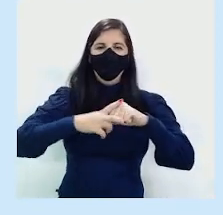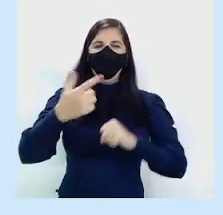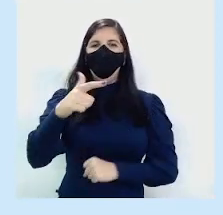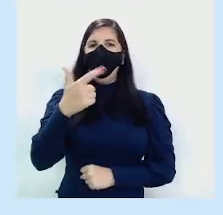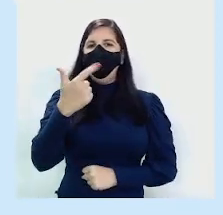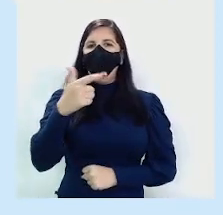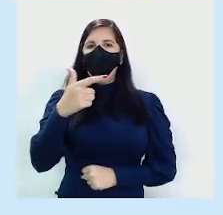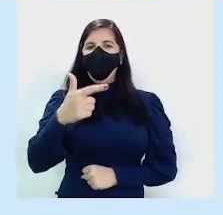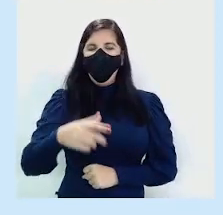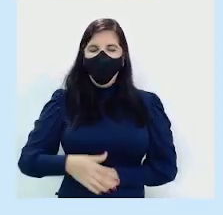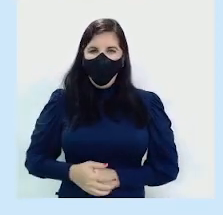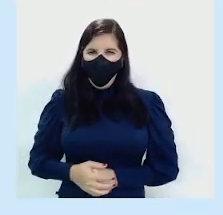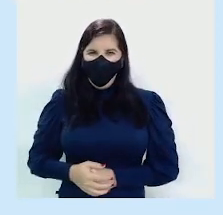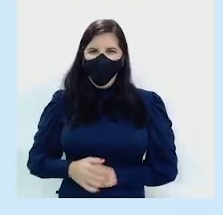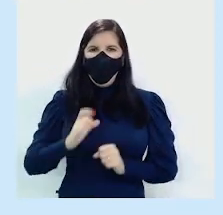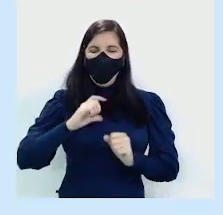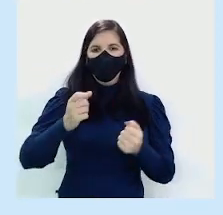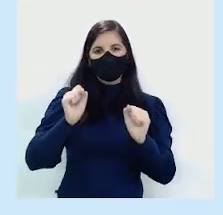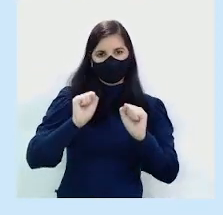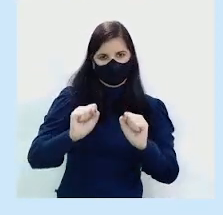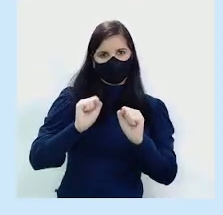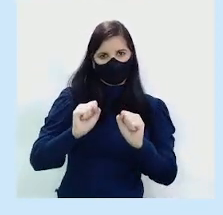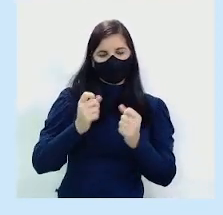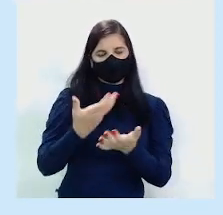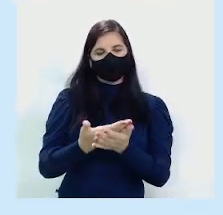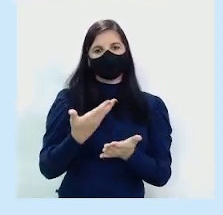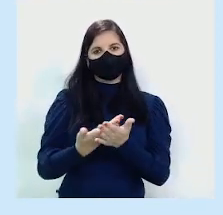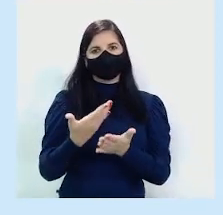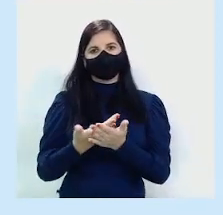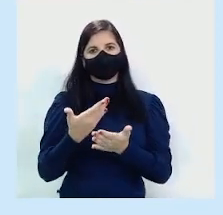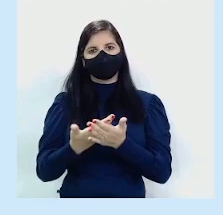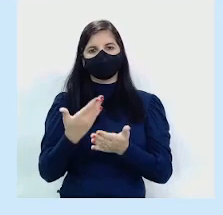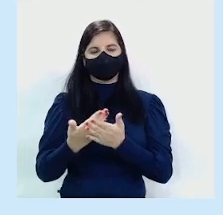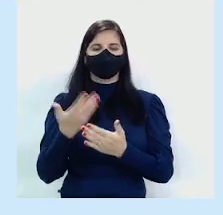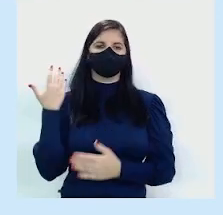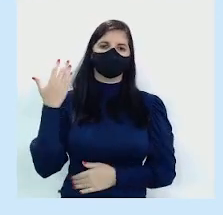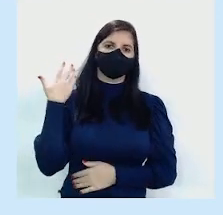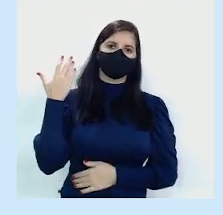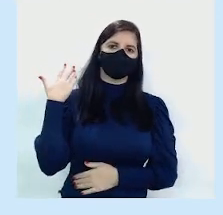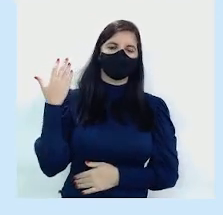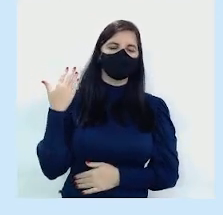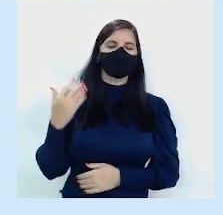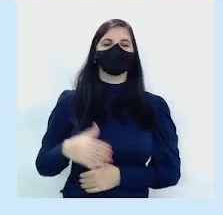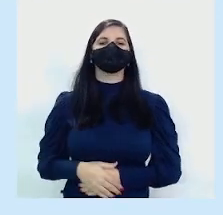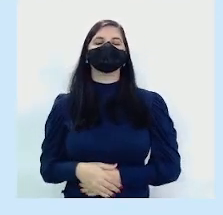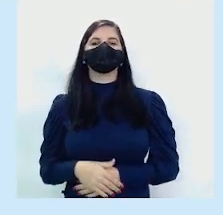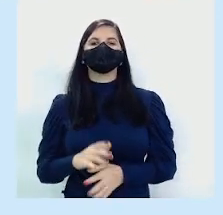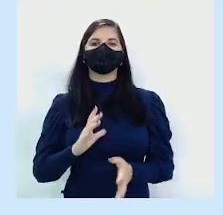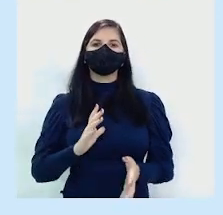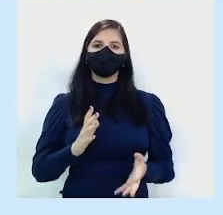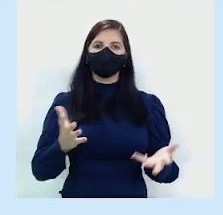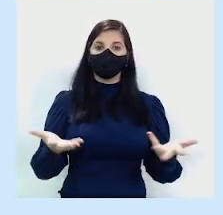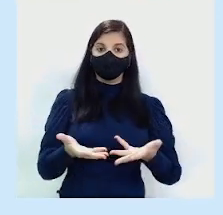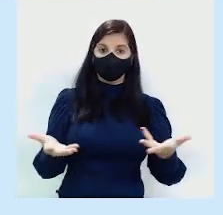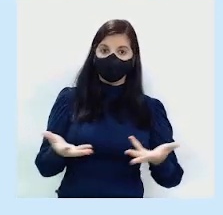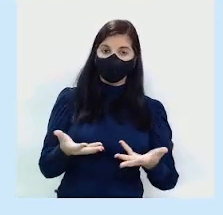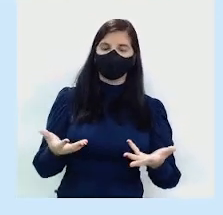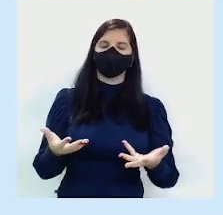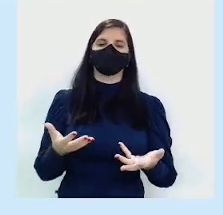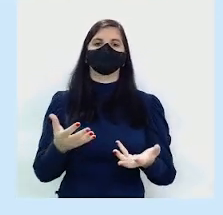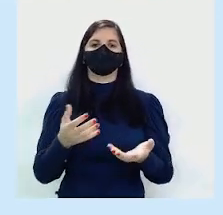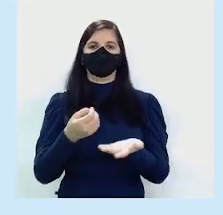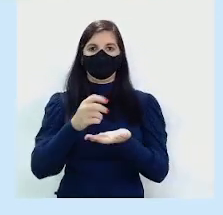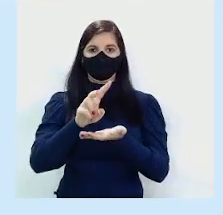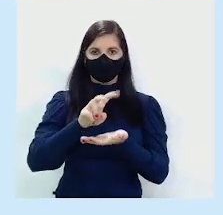verbal. Provavelmente vocês já devem ter estudado isso na escola com os professores. Aqui conosco